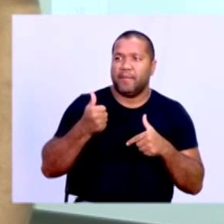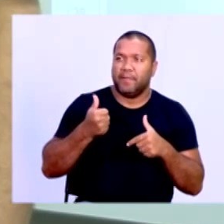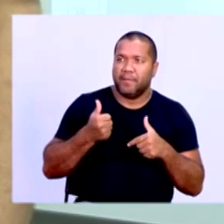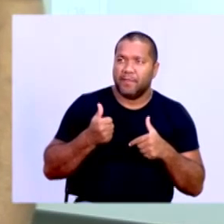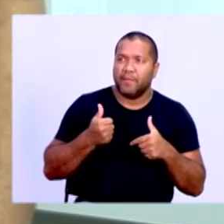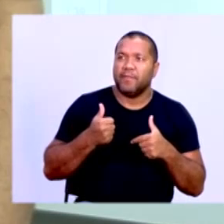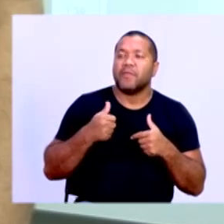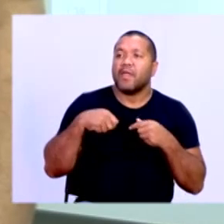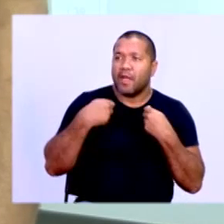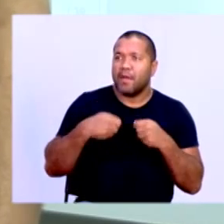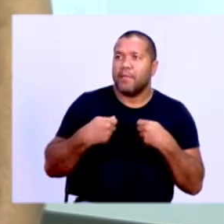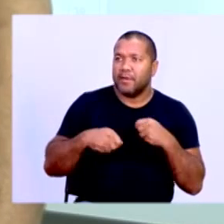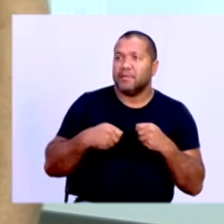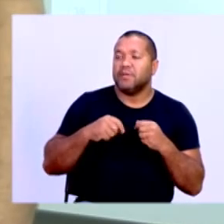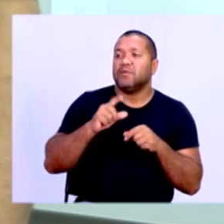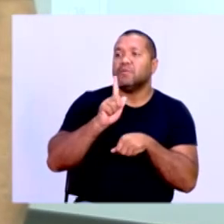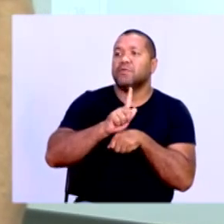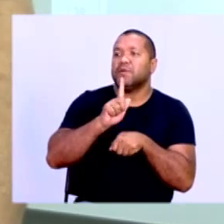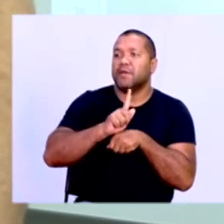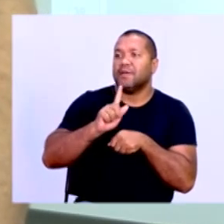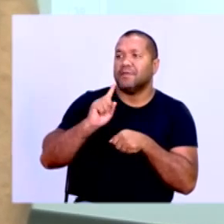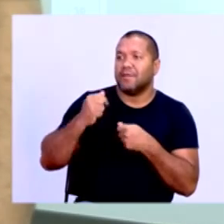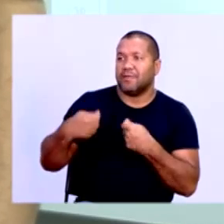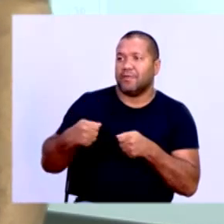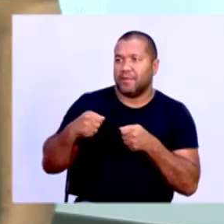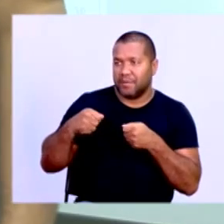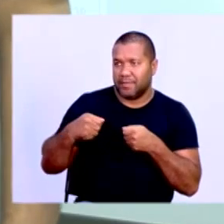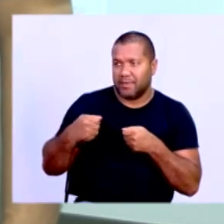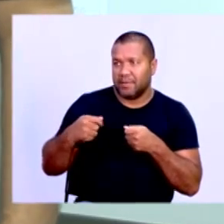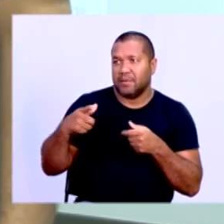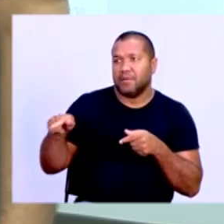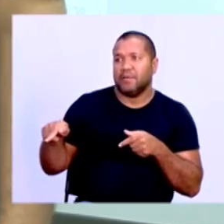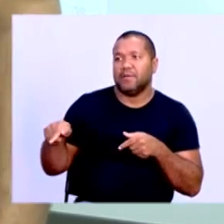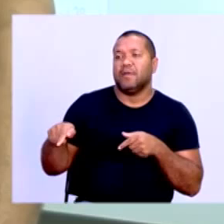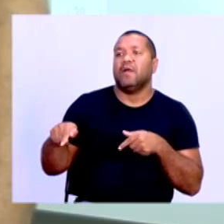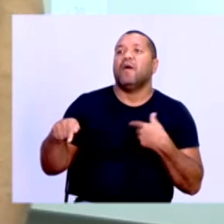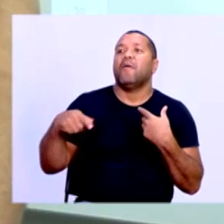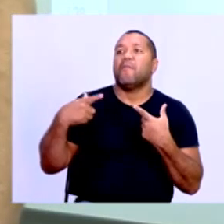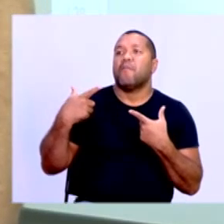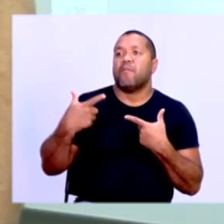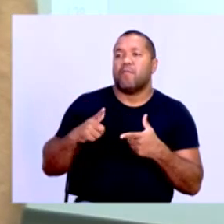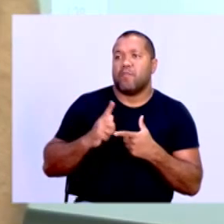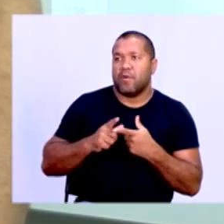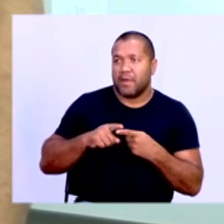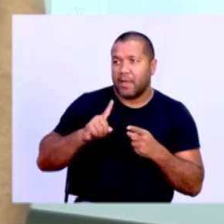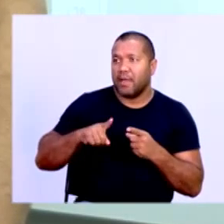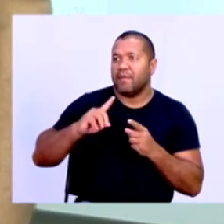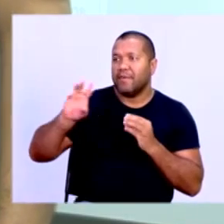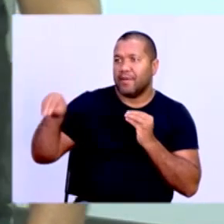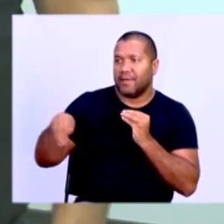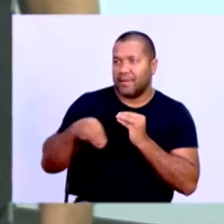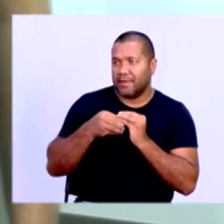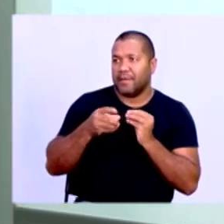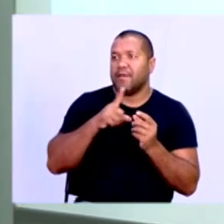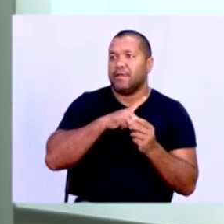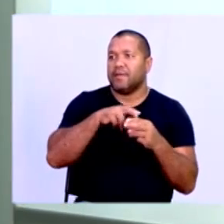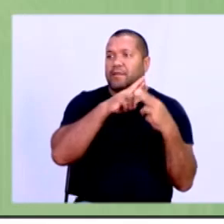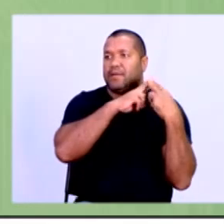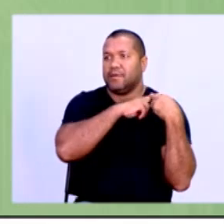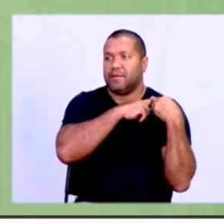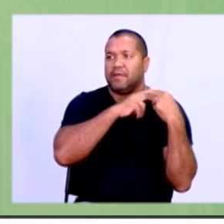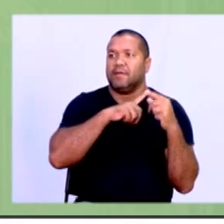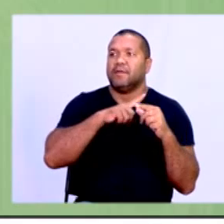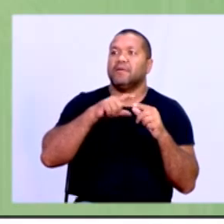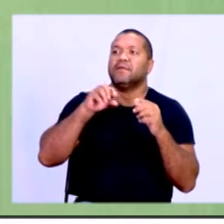porque ele que vai ser o responsável em fazer a instalação do Laravel no meu computador. Tá? Então,